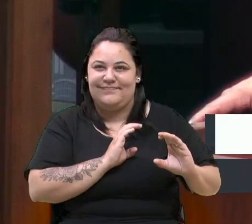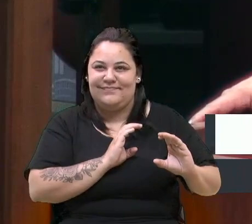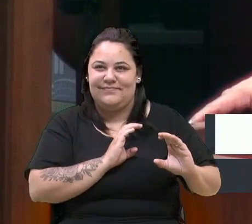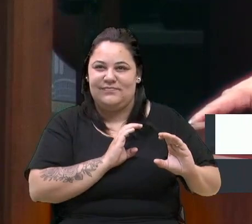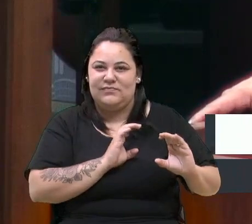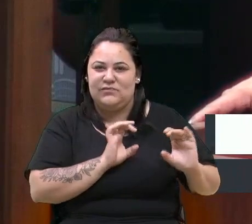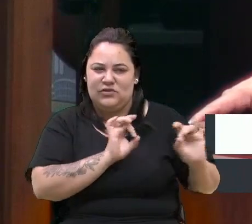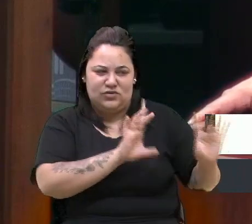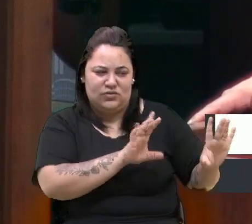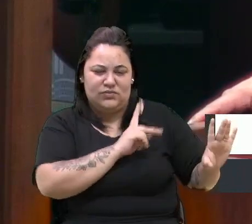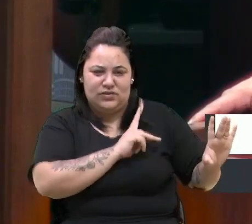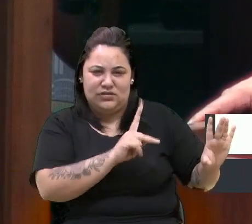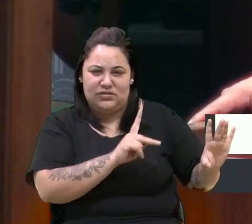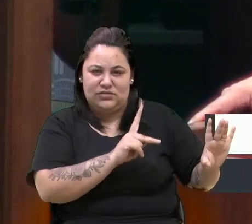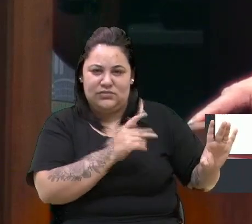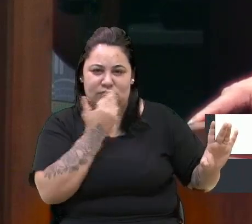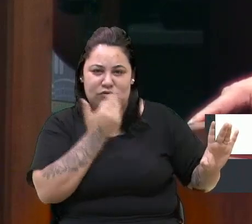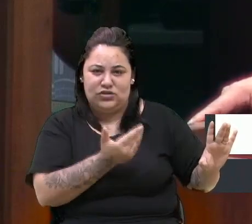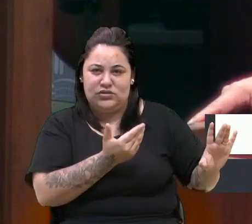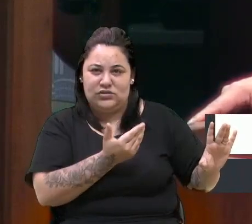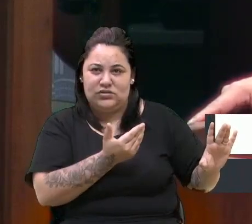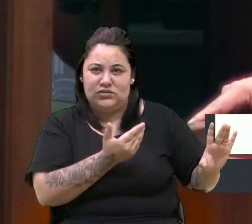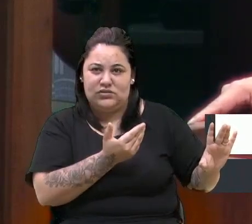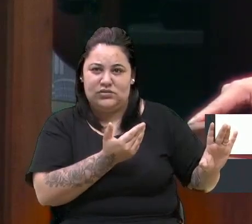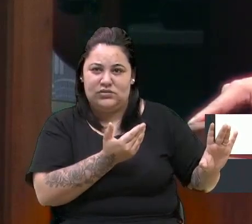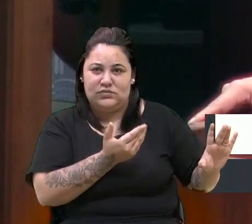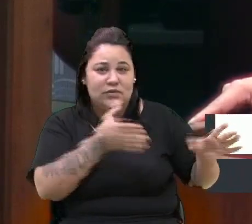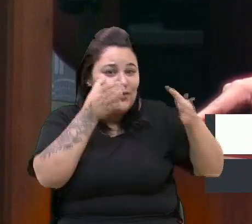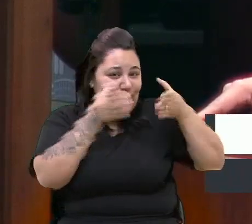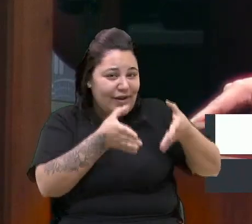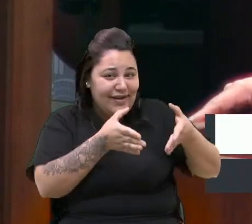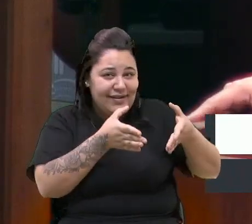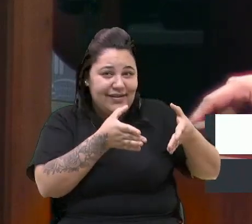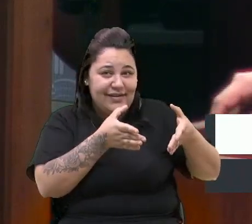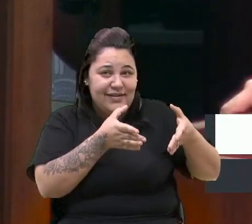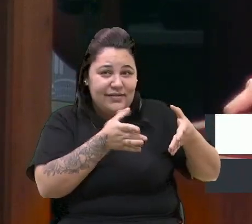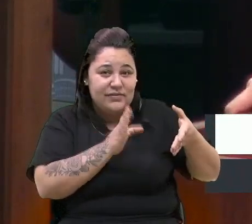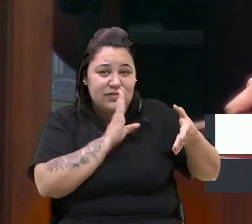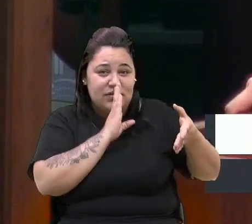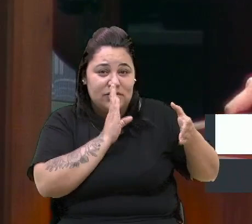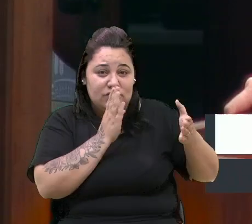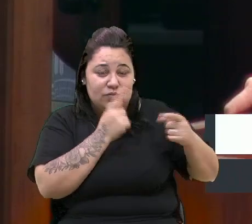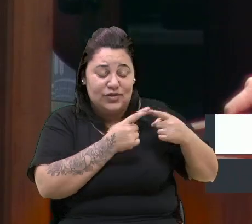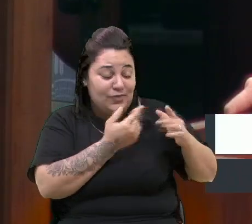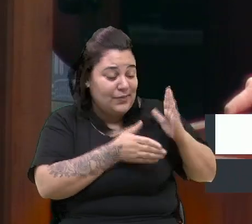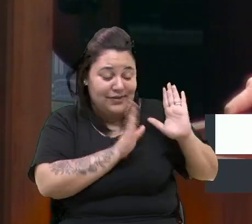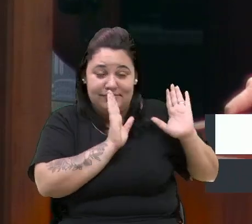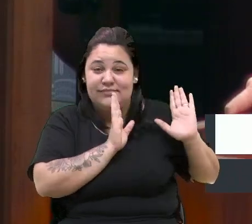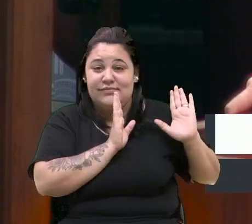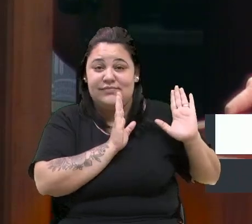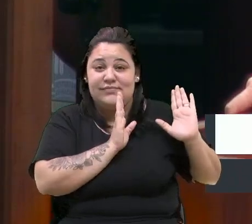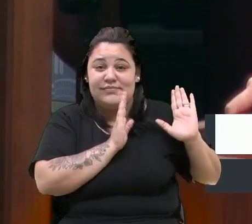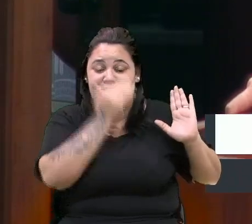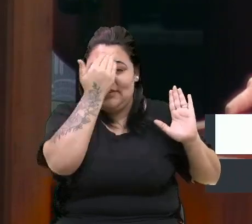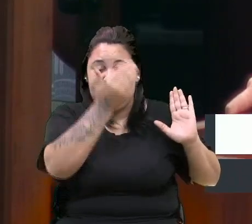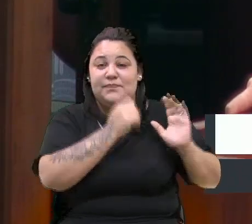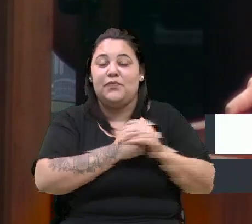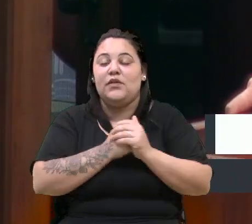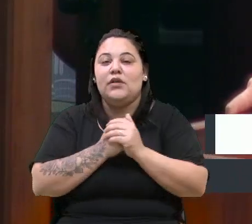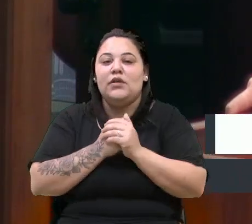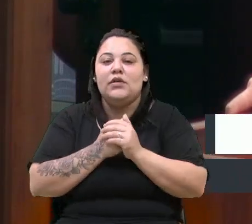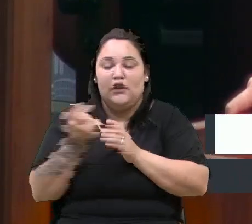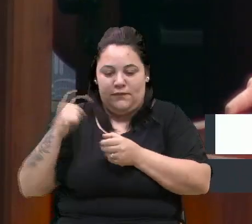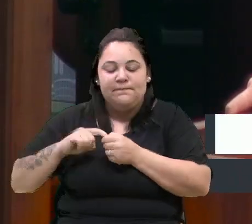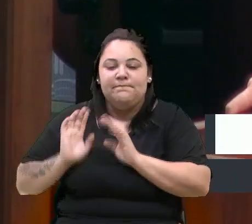só, presidente, se puder pedir só para eu me concentrar, porque senão acabo me perdendo. Obrigado. Quando a gente pensa